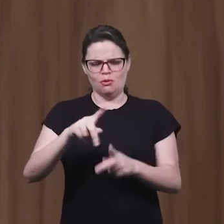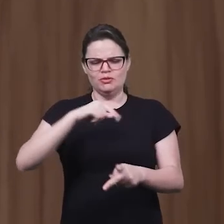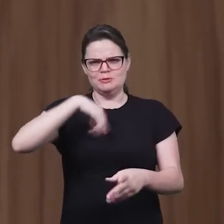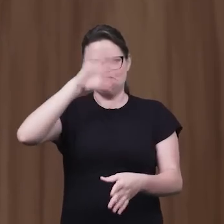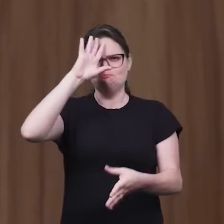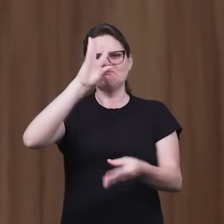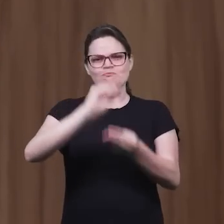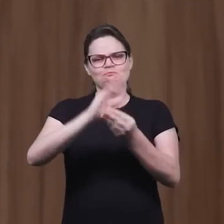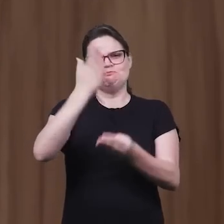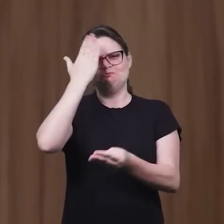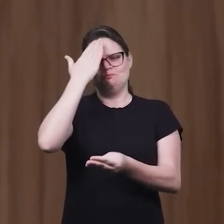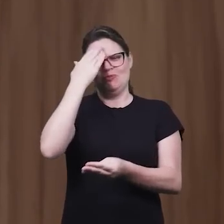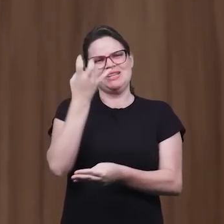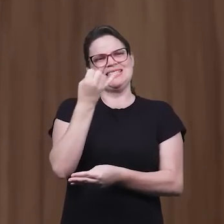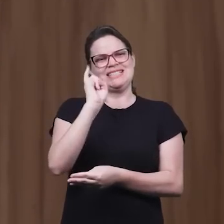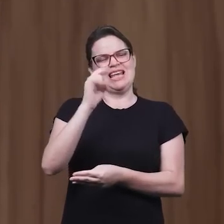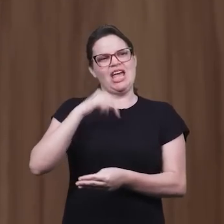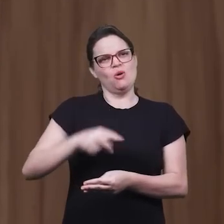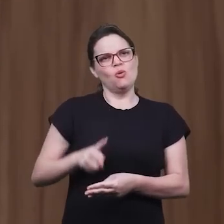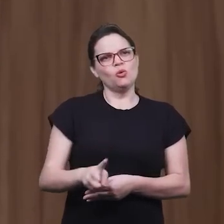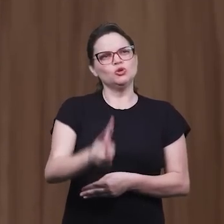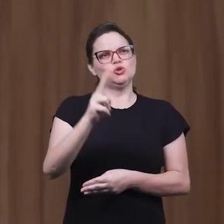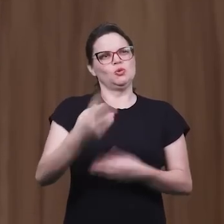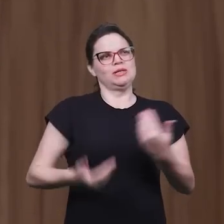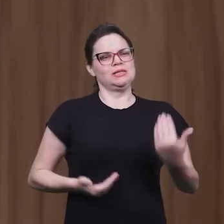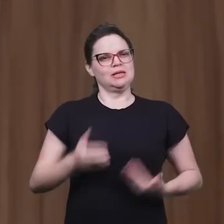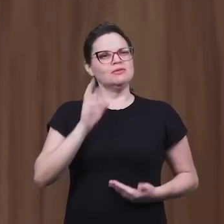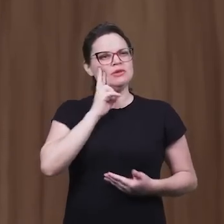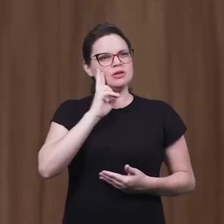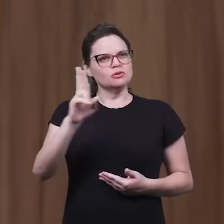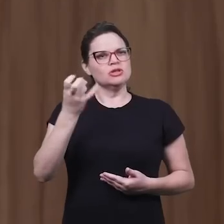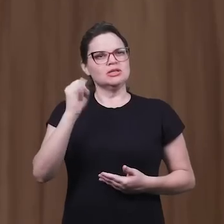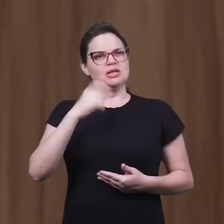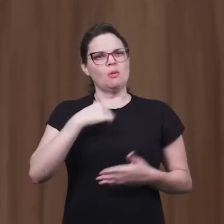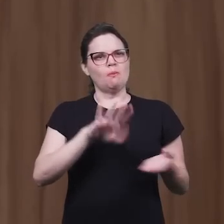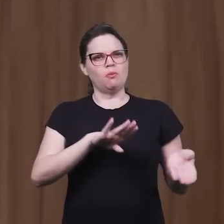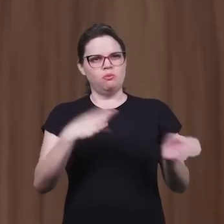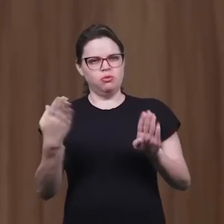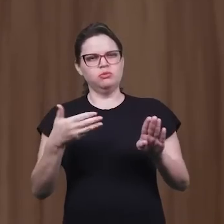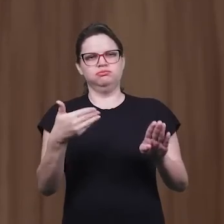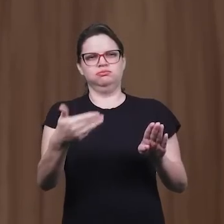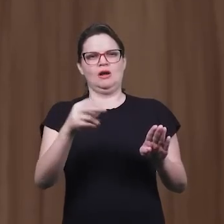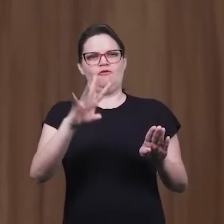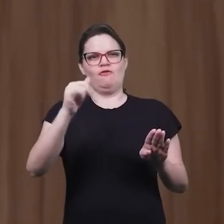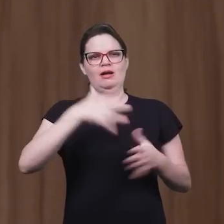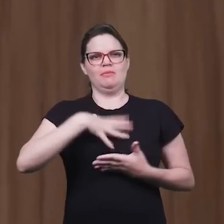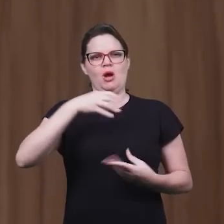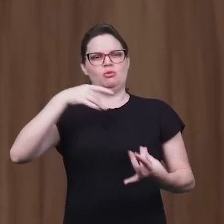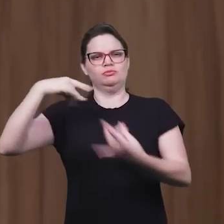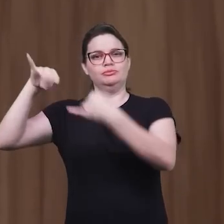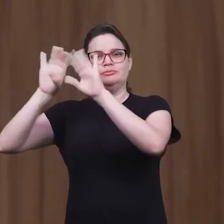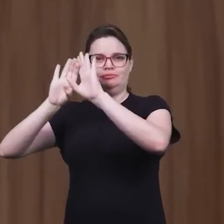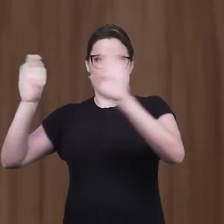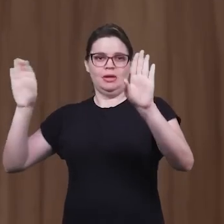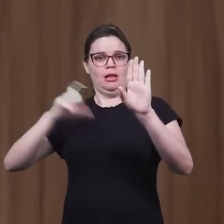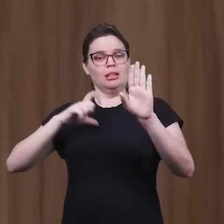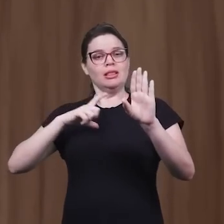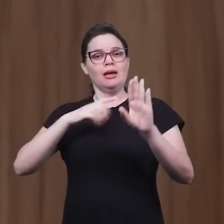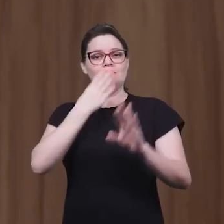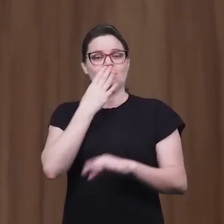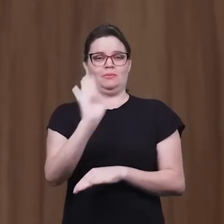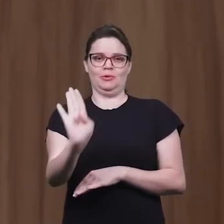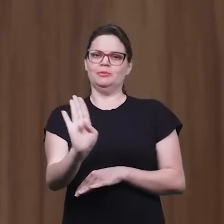sabiam que se eles morressem com Cristo, eles também iriam ressuscitar com Ele. Amém. Então eles recebem essa herança da igreja de